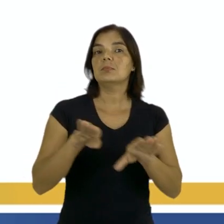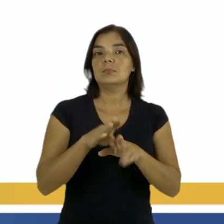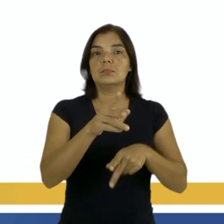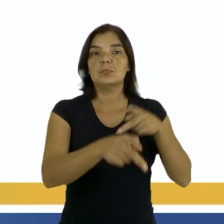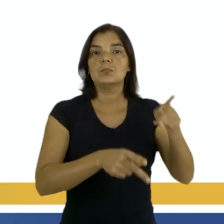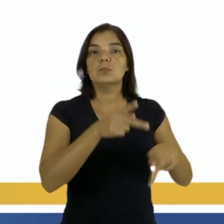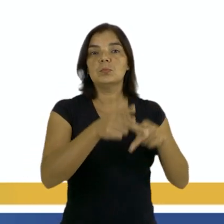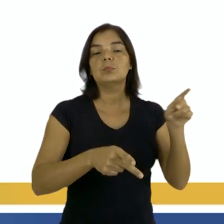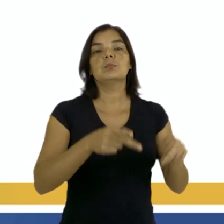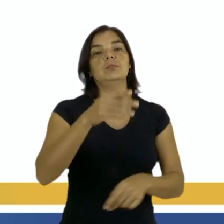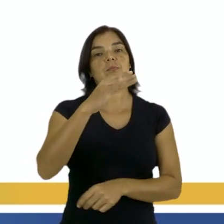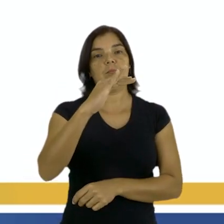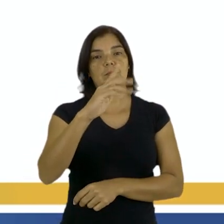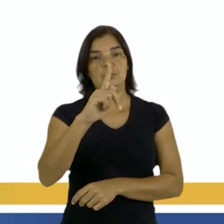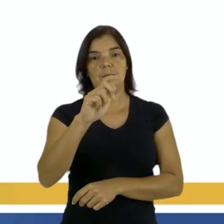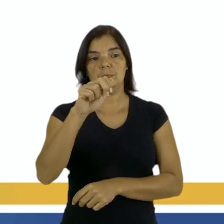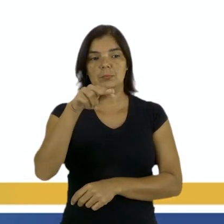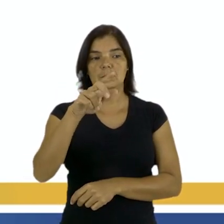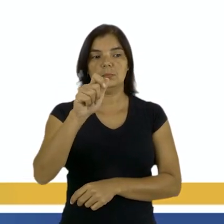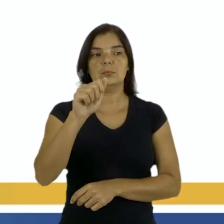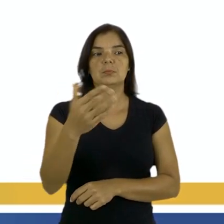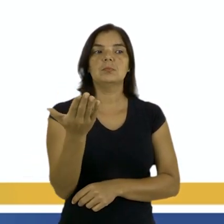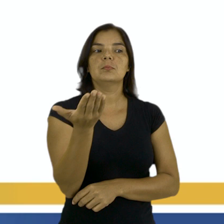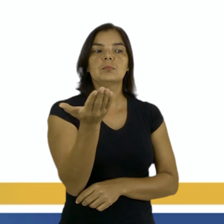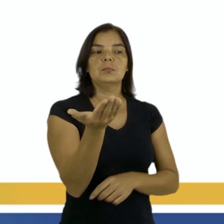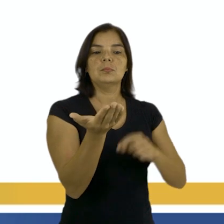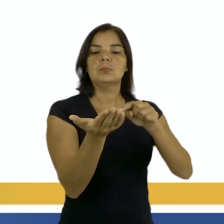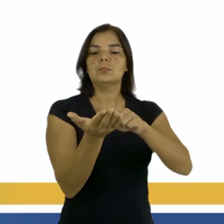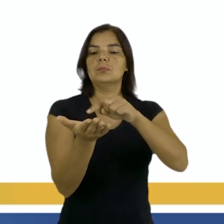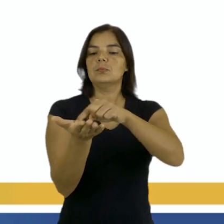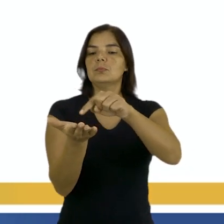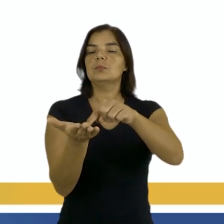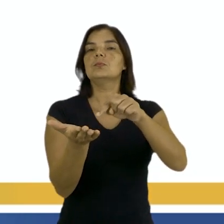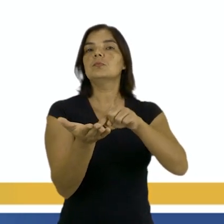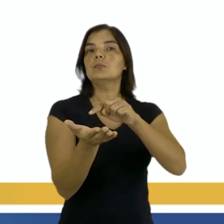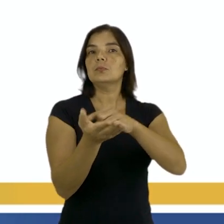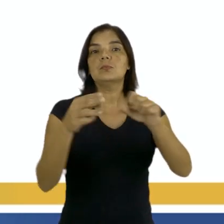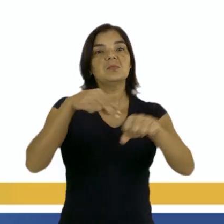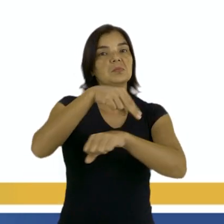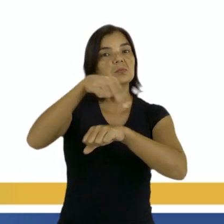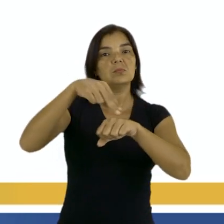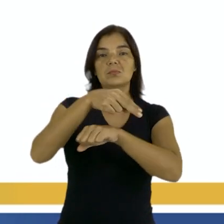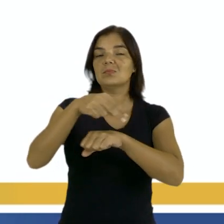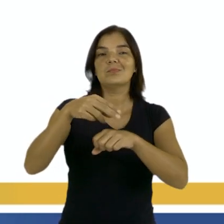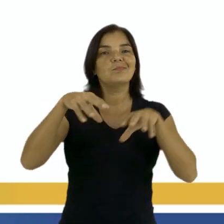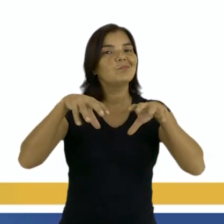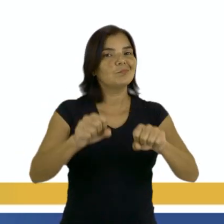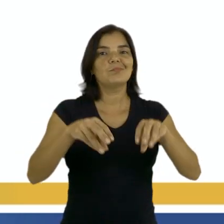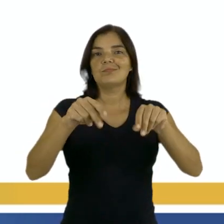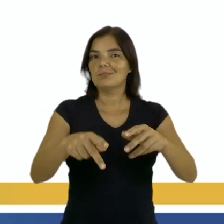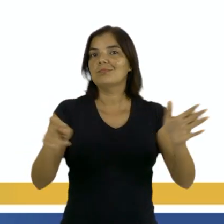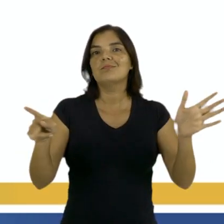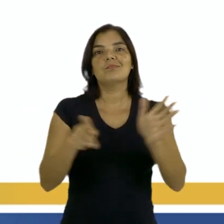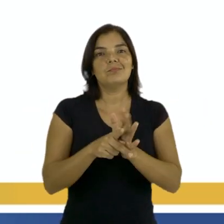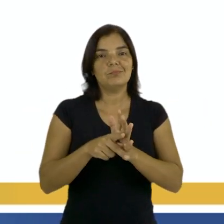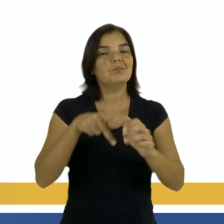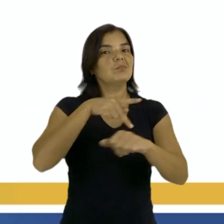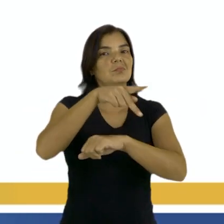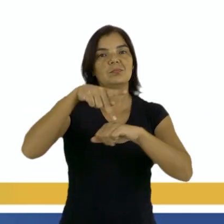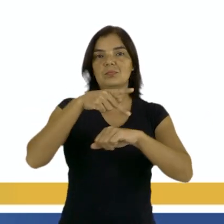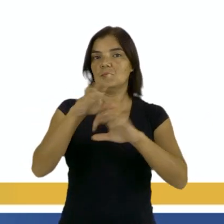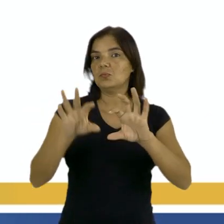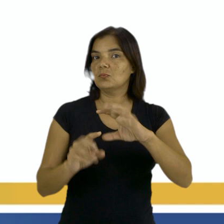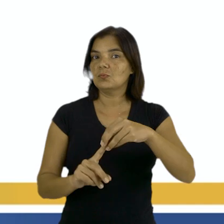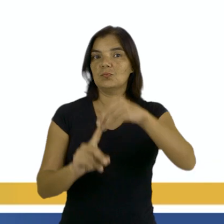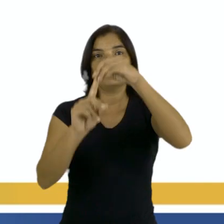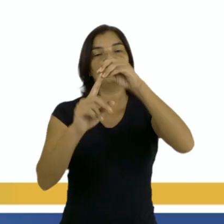povos ciganos, né, que são uma nação que não tem um território físico, né, um país